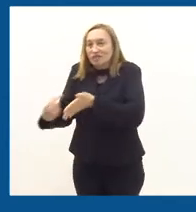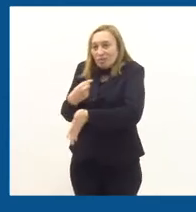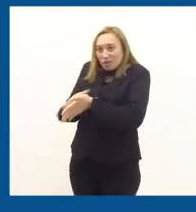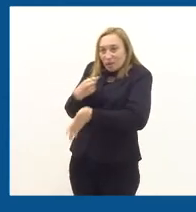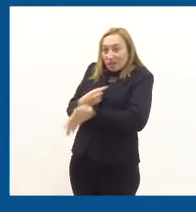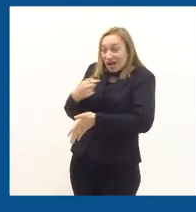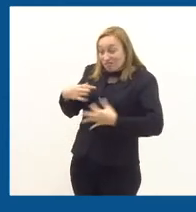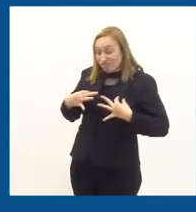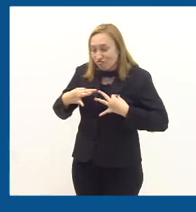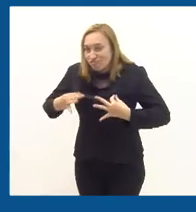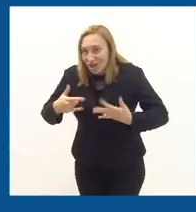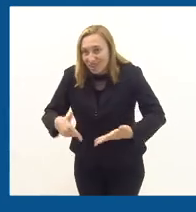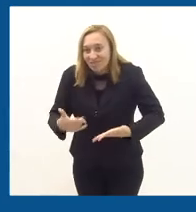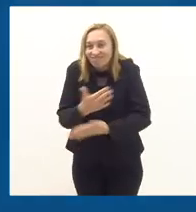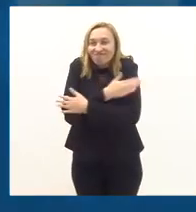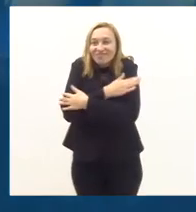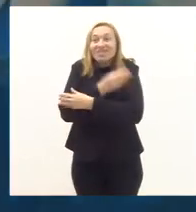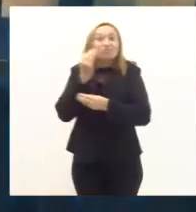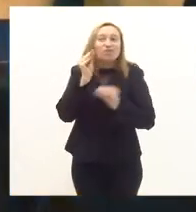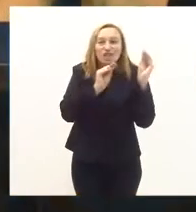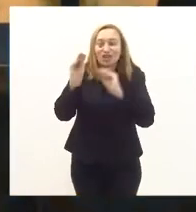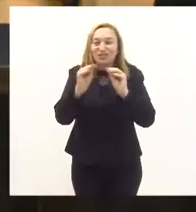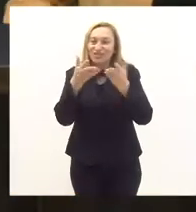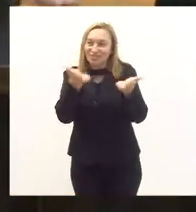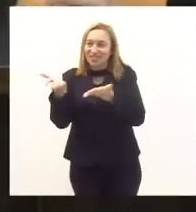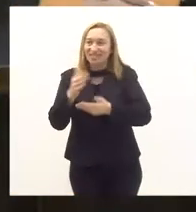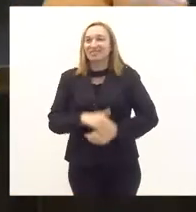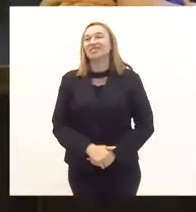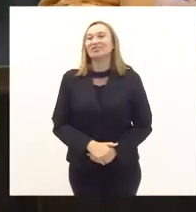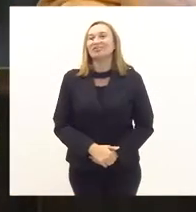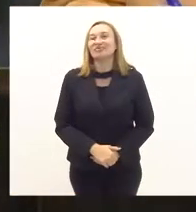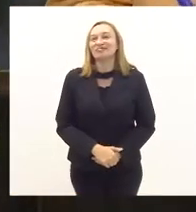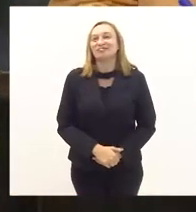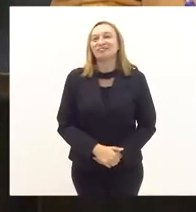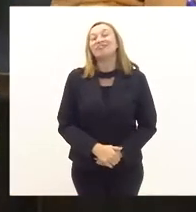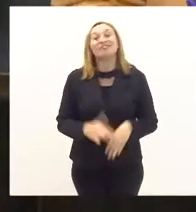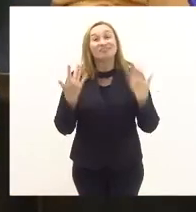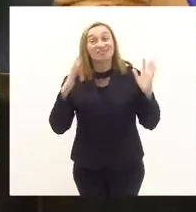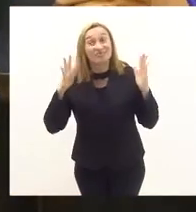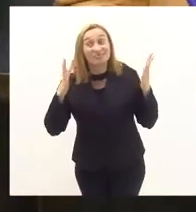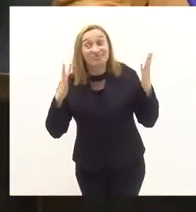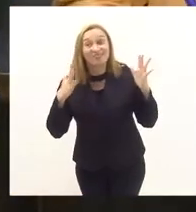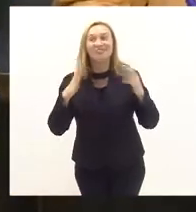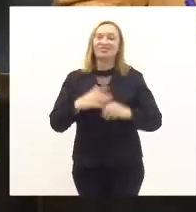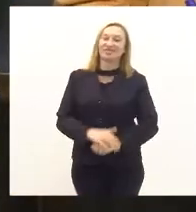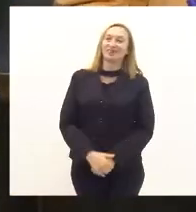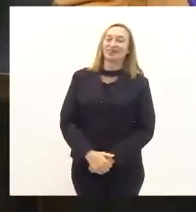aqui ainda. E um grande beijo. Obrigado a todos. Parabéns, Hernani.